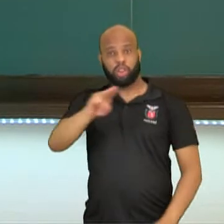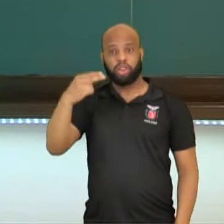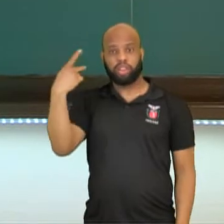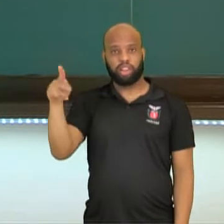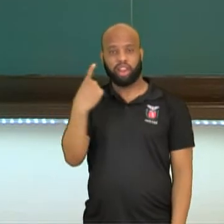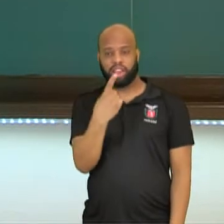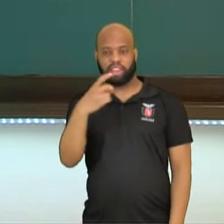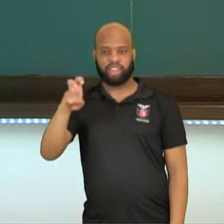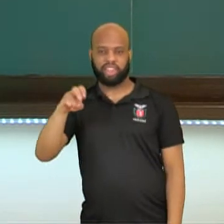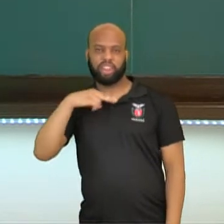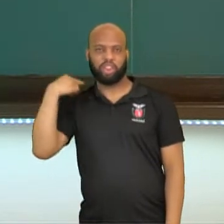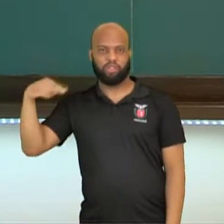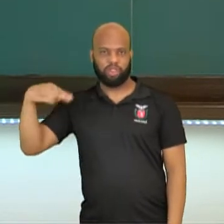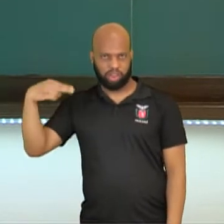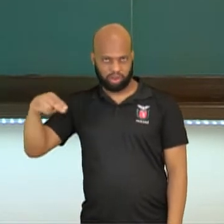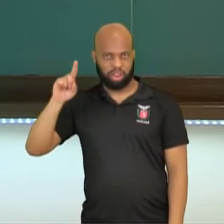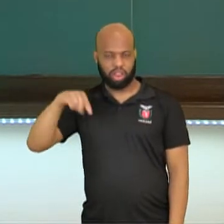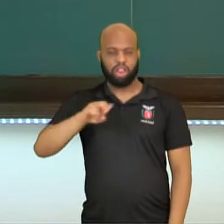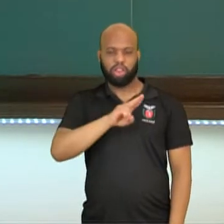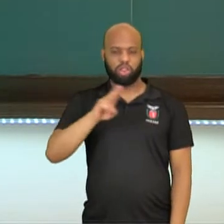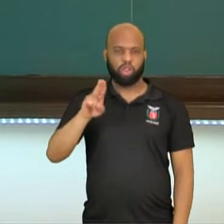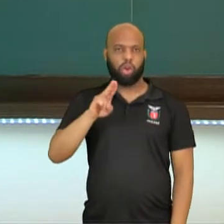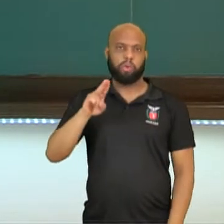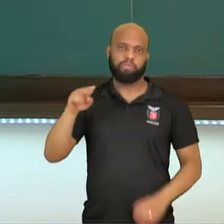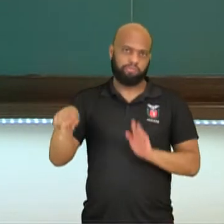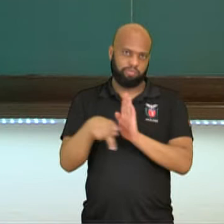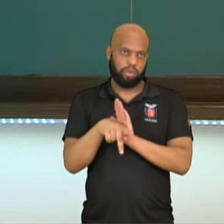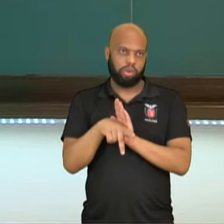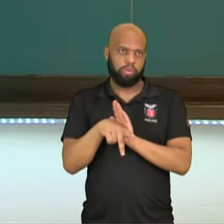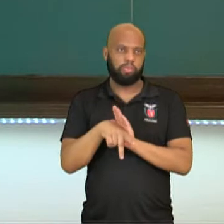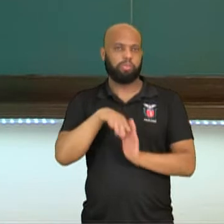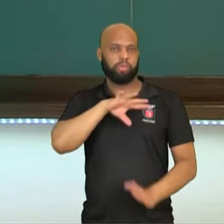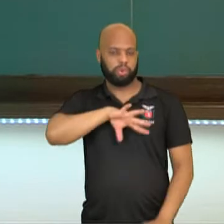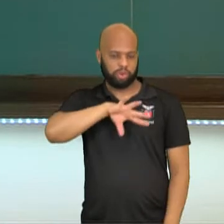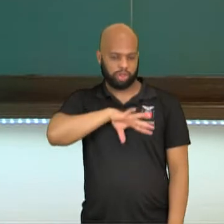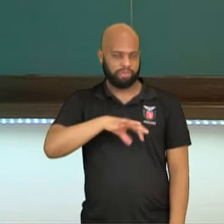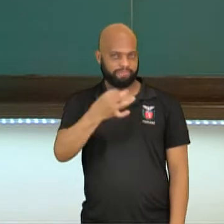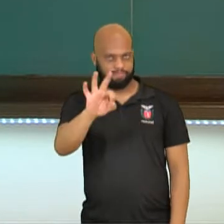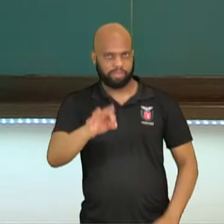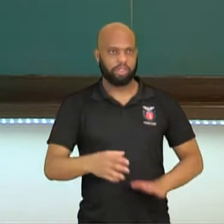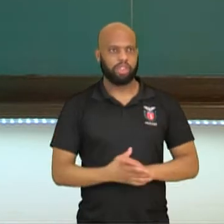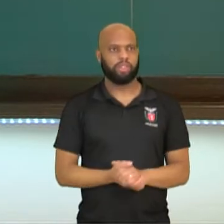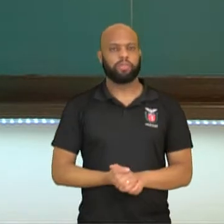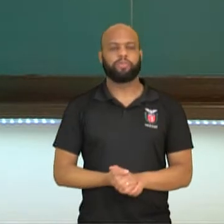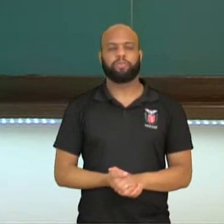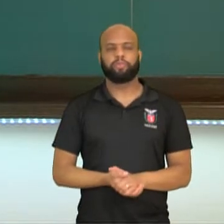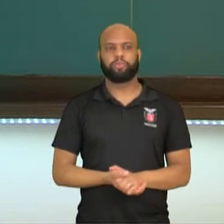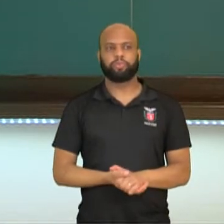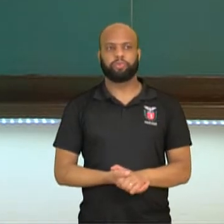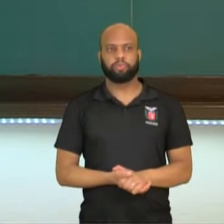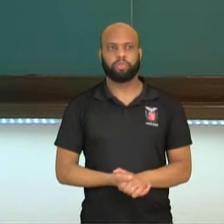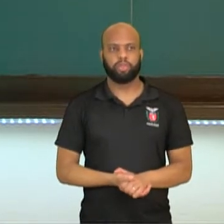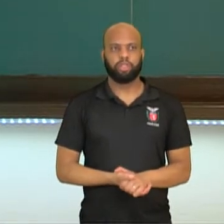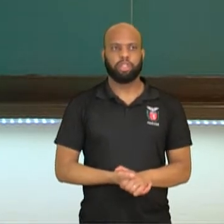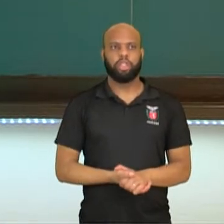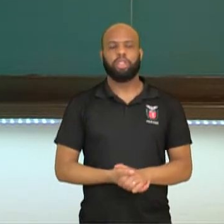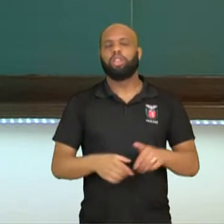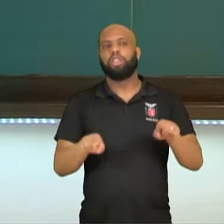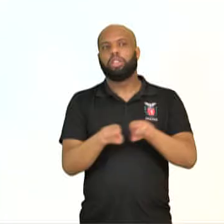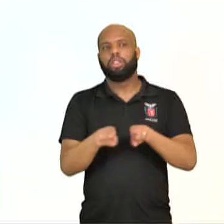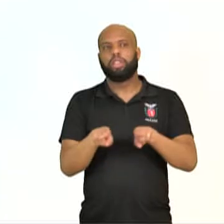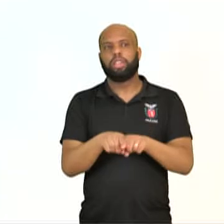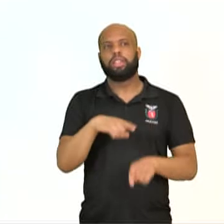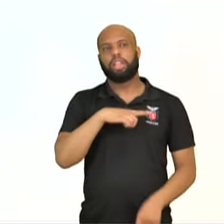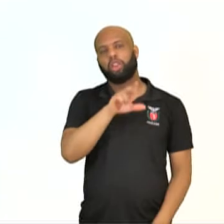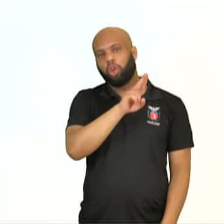novembro, tá? Que é o nome específico em língua espanhola, em língua portuguesa, tá? Parques, Daí vem